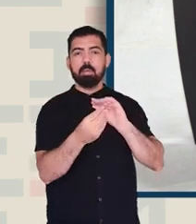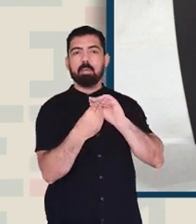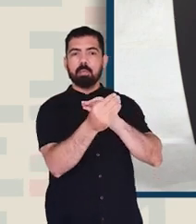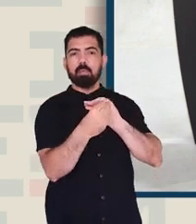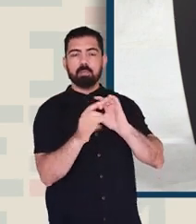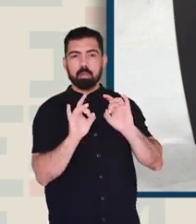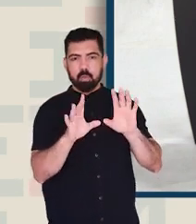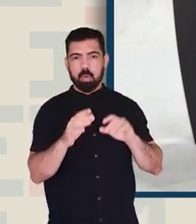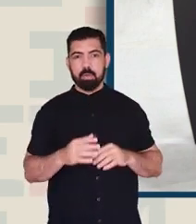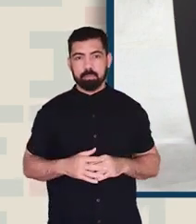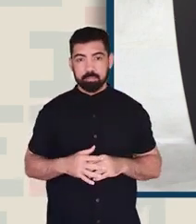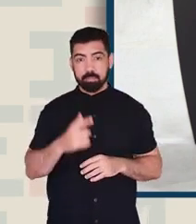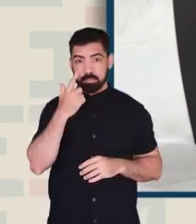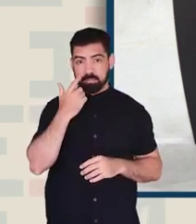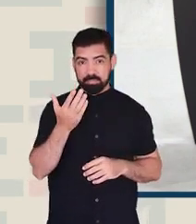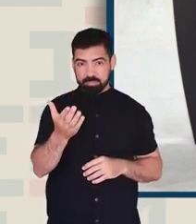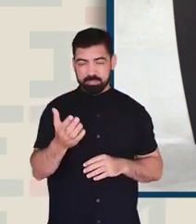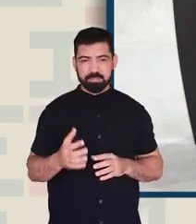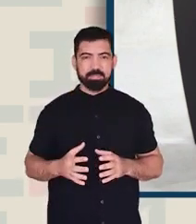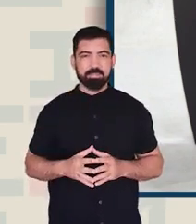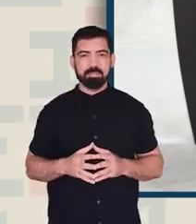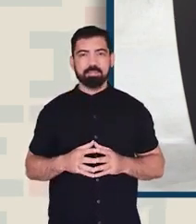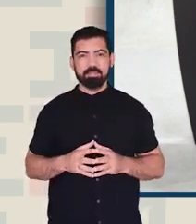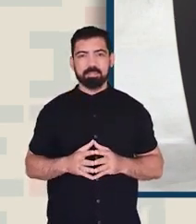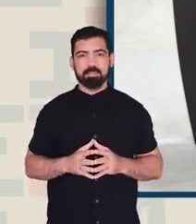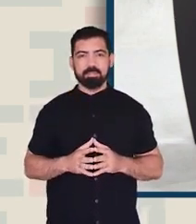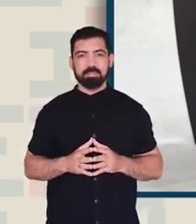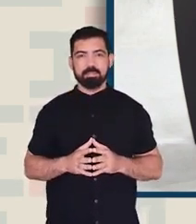vara. Eu tenho aqui